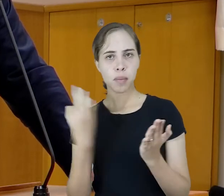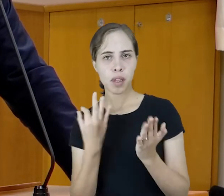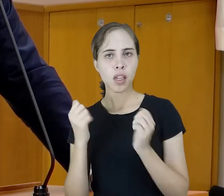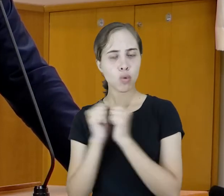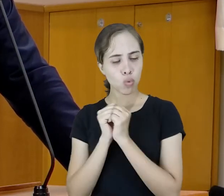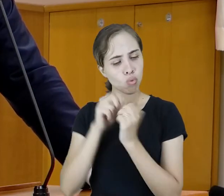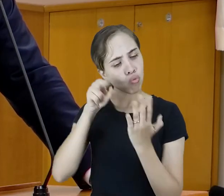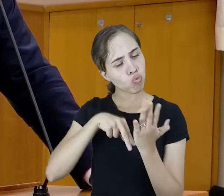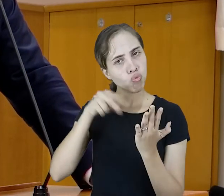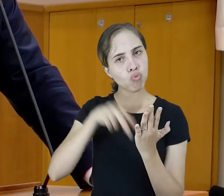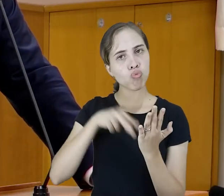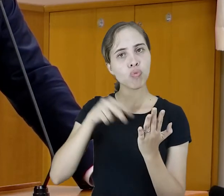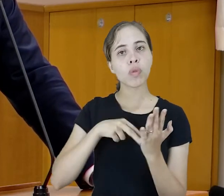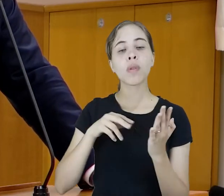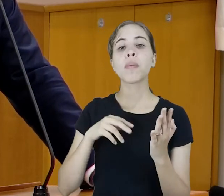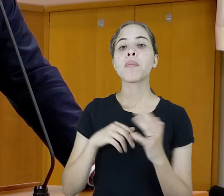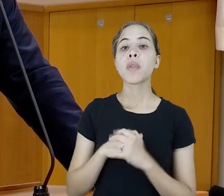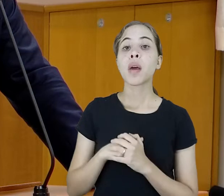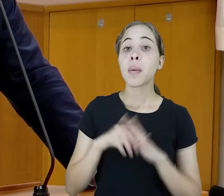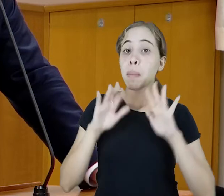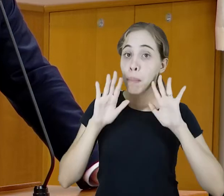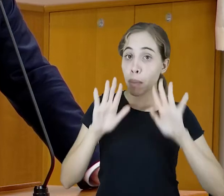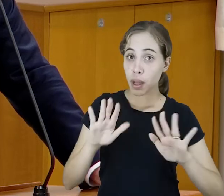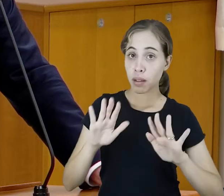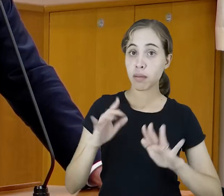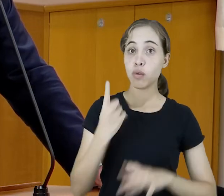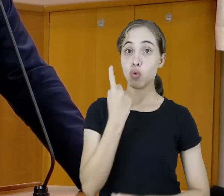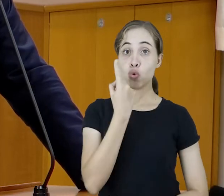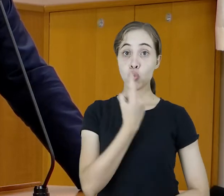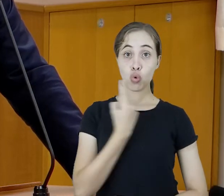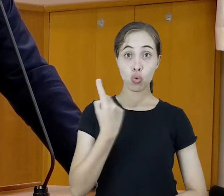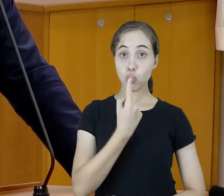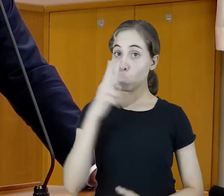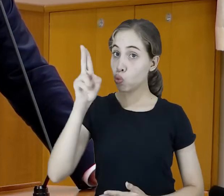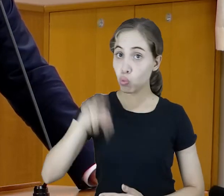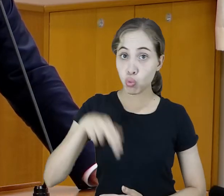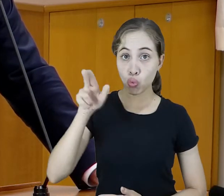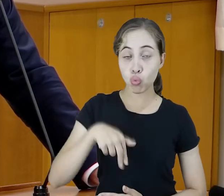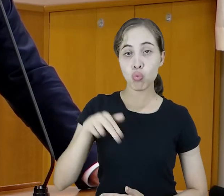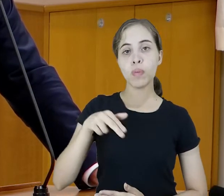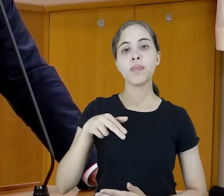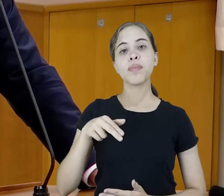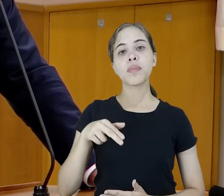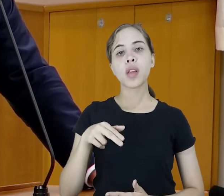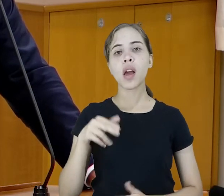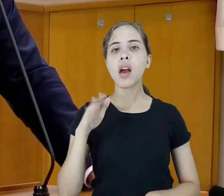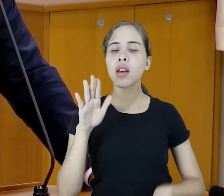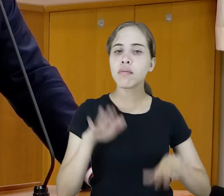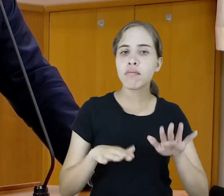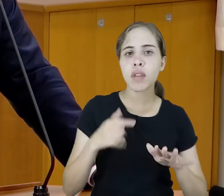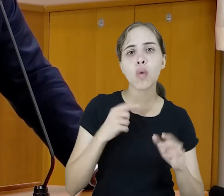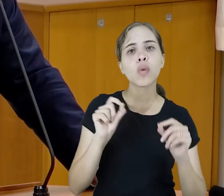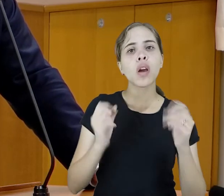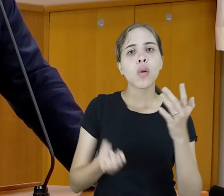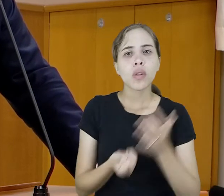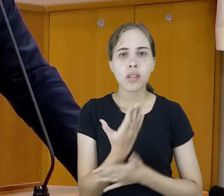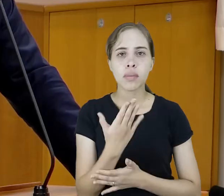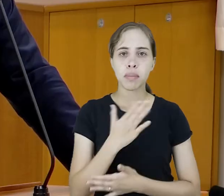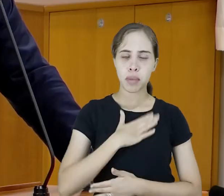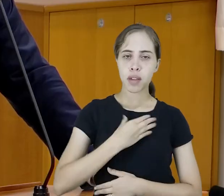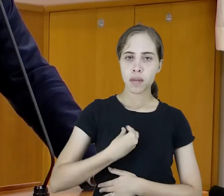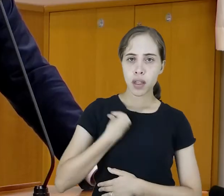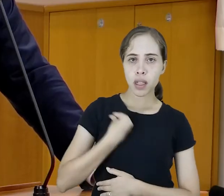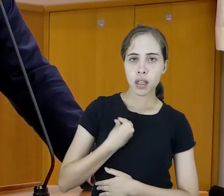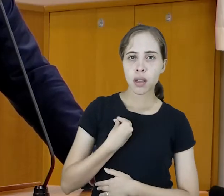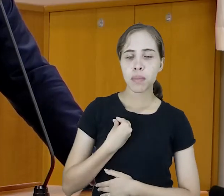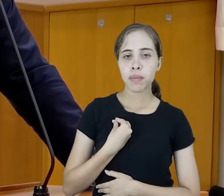muitos anos, mas nunca o li sozinho. Por causa de algumas coisas que aconteceram em minha